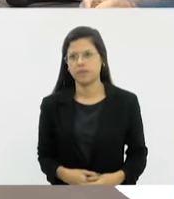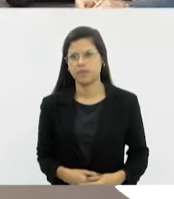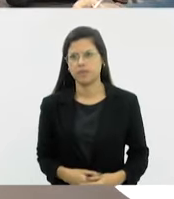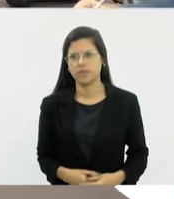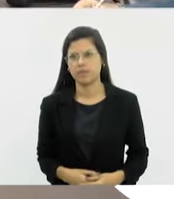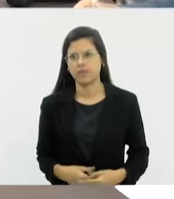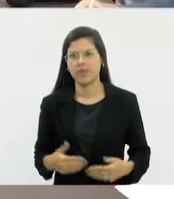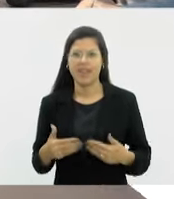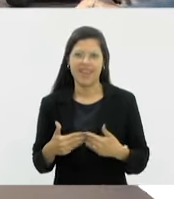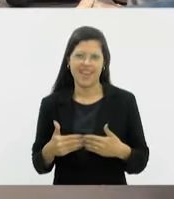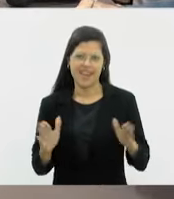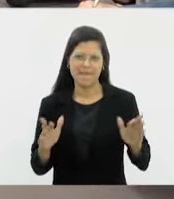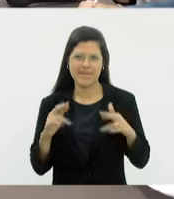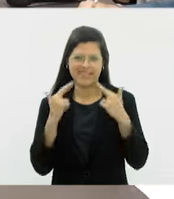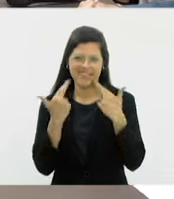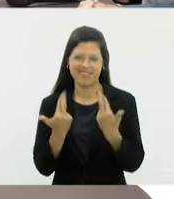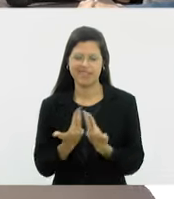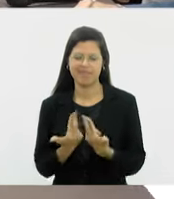reaberta a sessão.